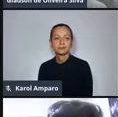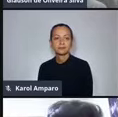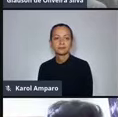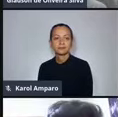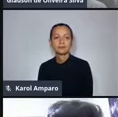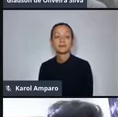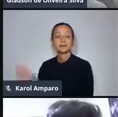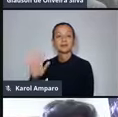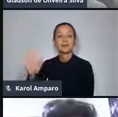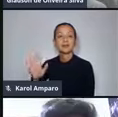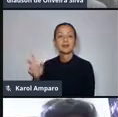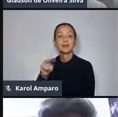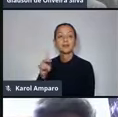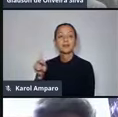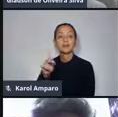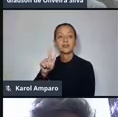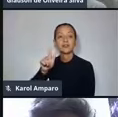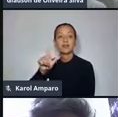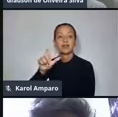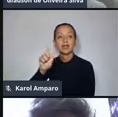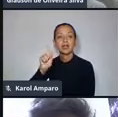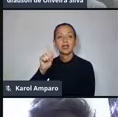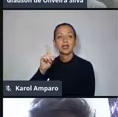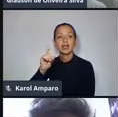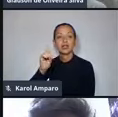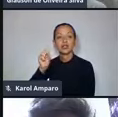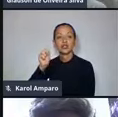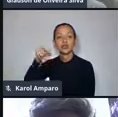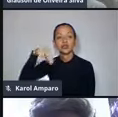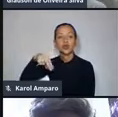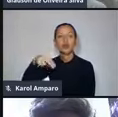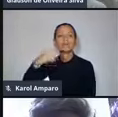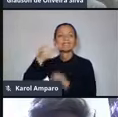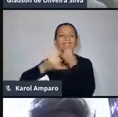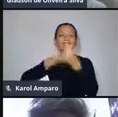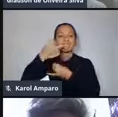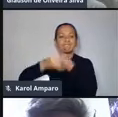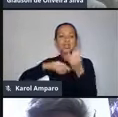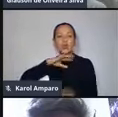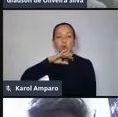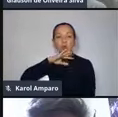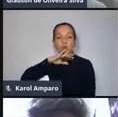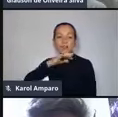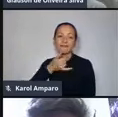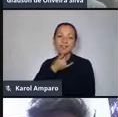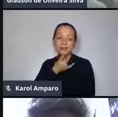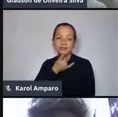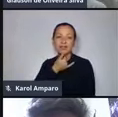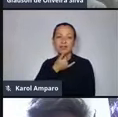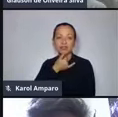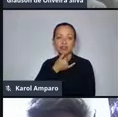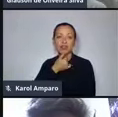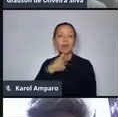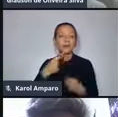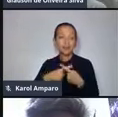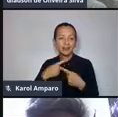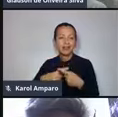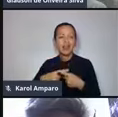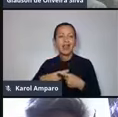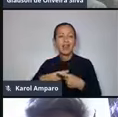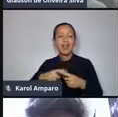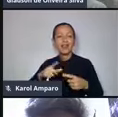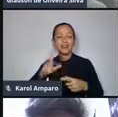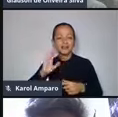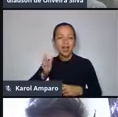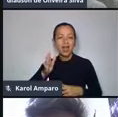oi, mestre. Mestre Gladys, infelizmente está muito ruim o sinal. Está travando agora, além da imagem que já estava